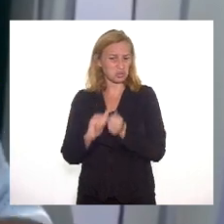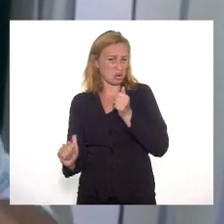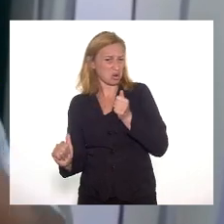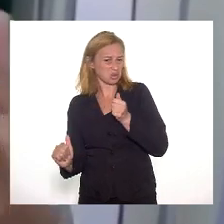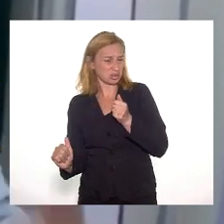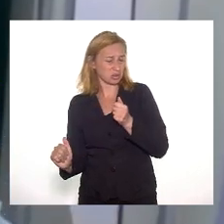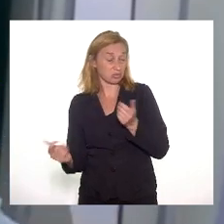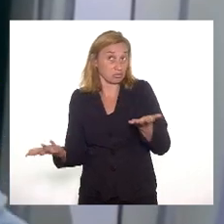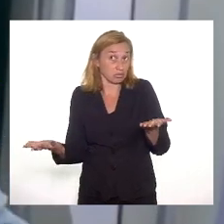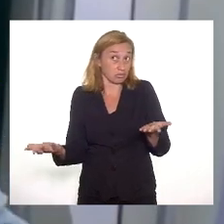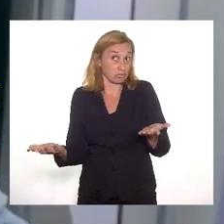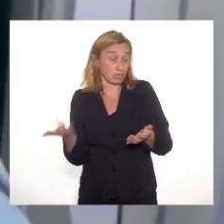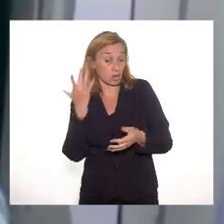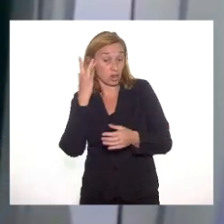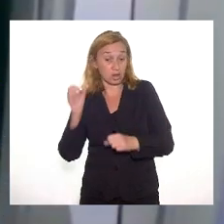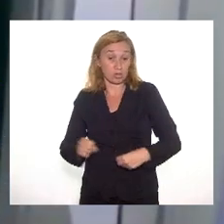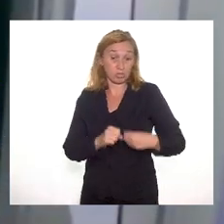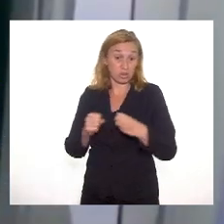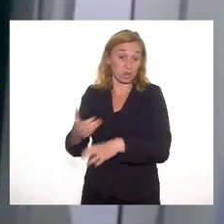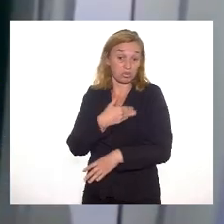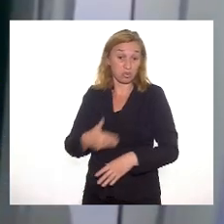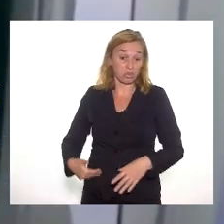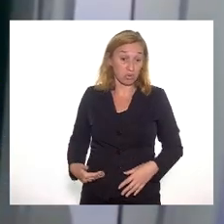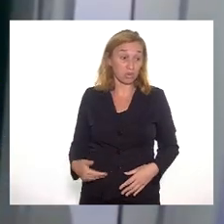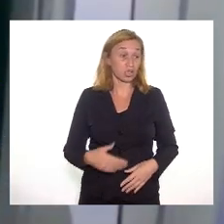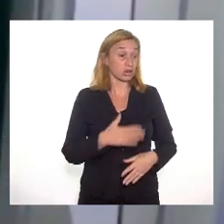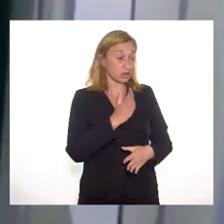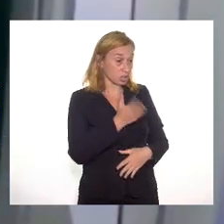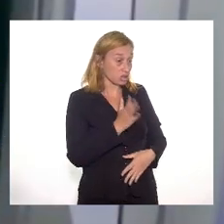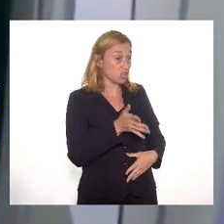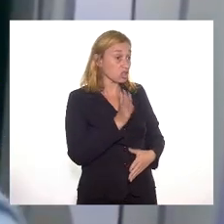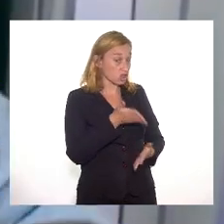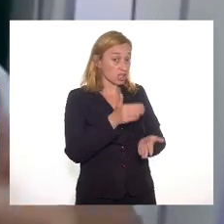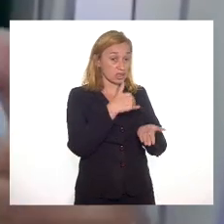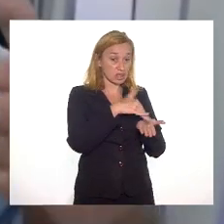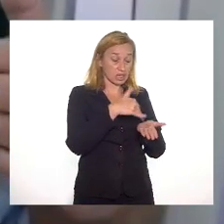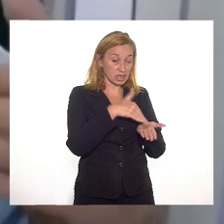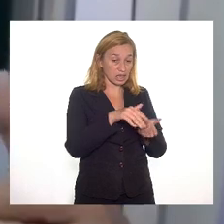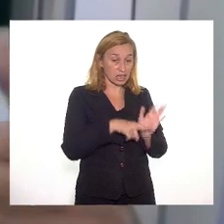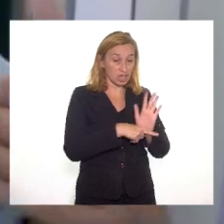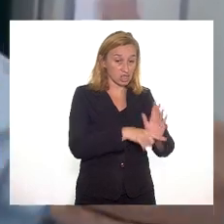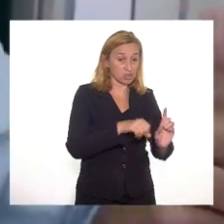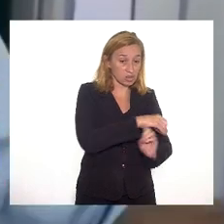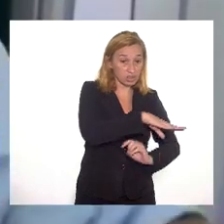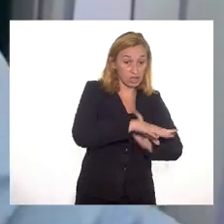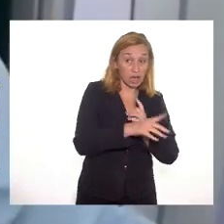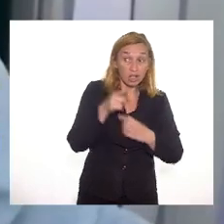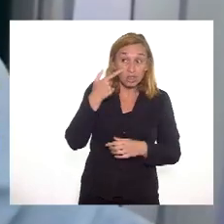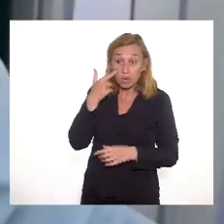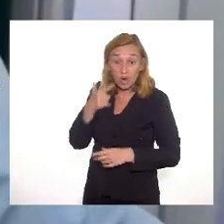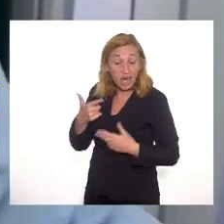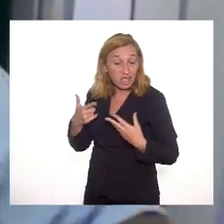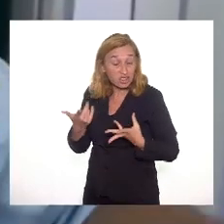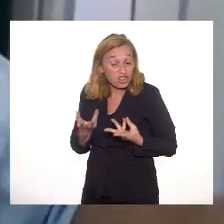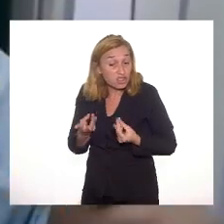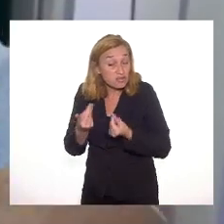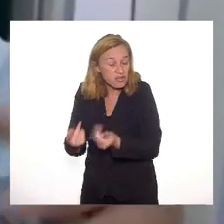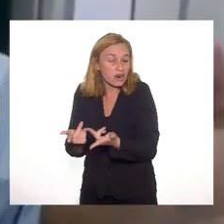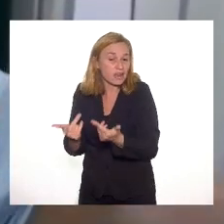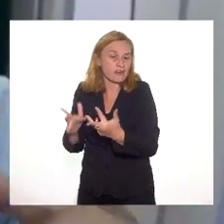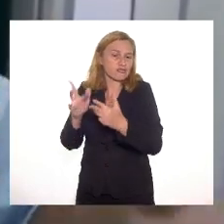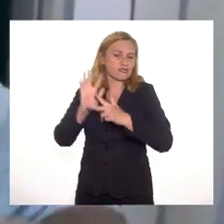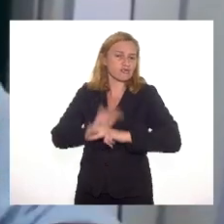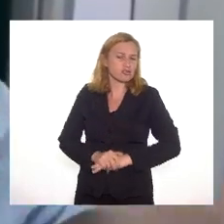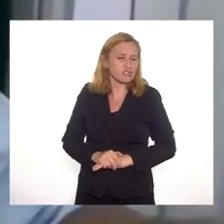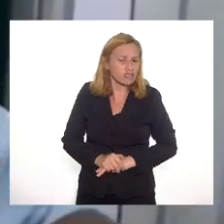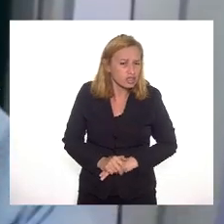Então, assim, o poder público, e Vossa Excelência foi secretária de Assistência Social, tem que ter um olhar diferenciado. Não é